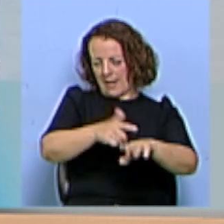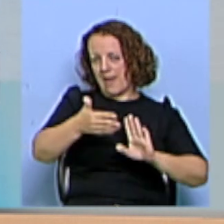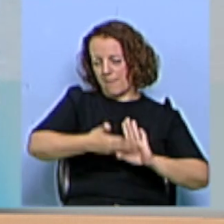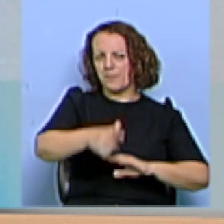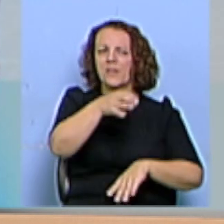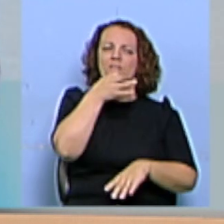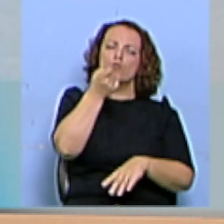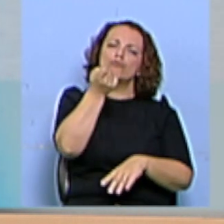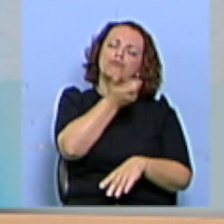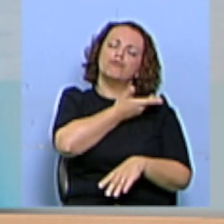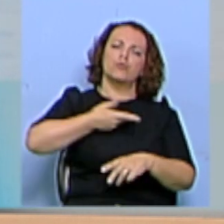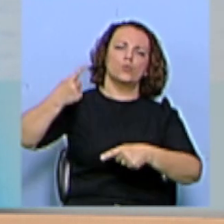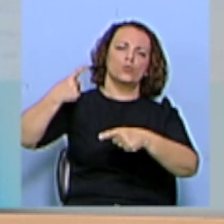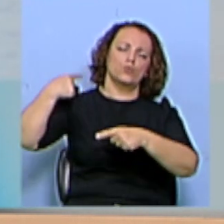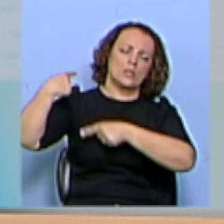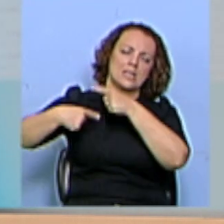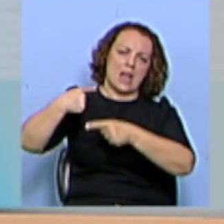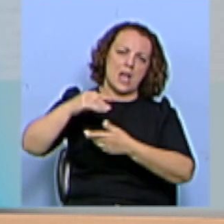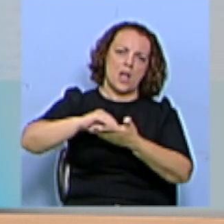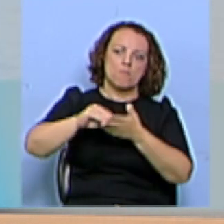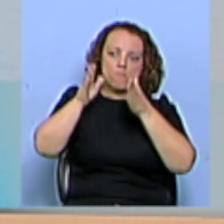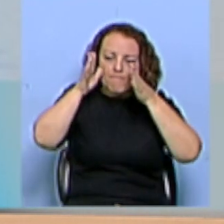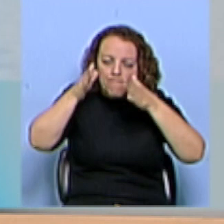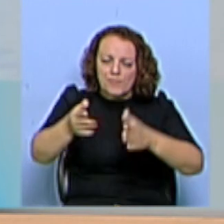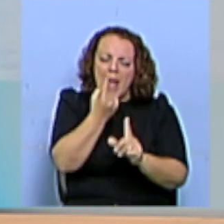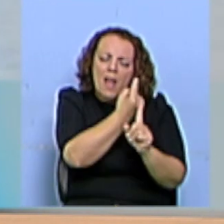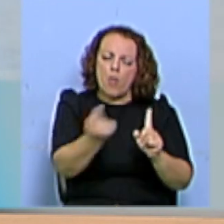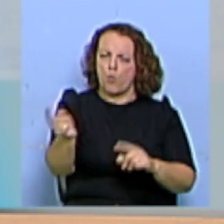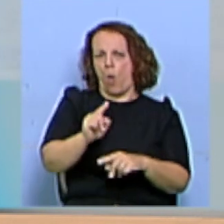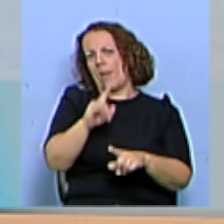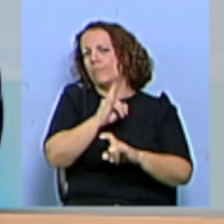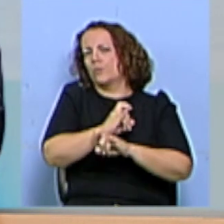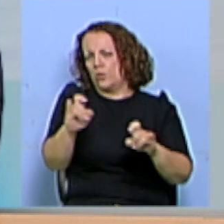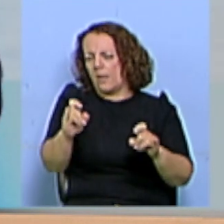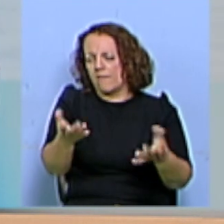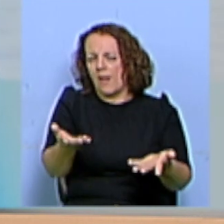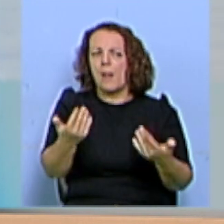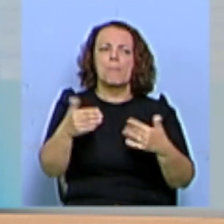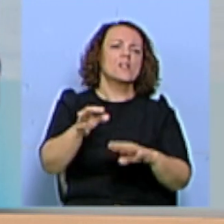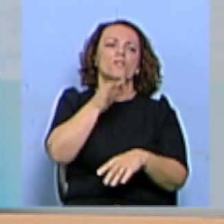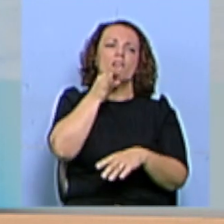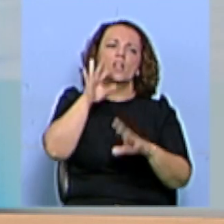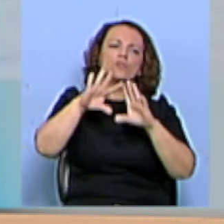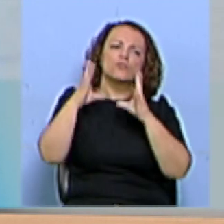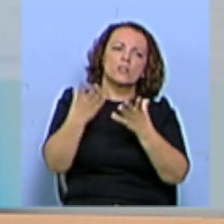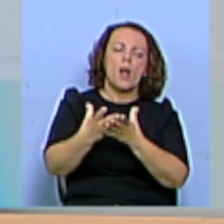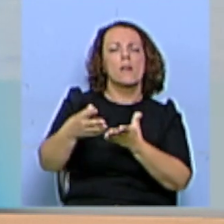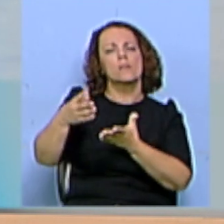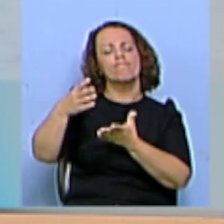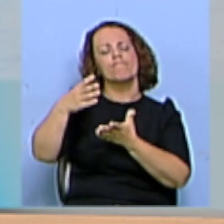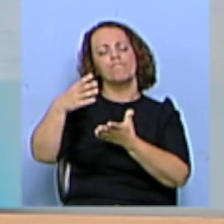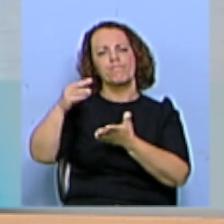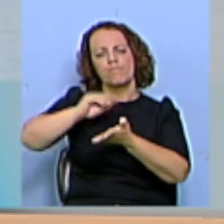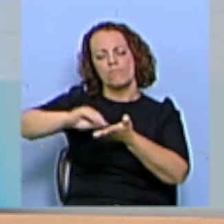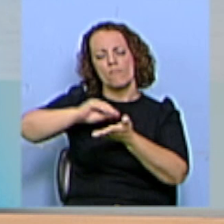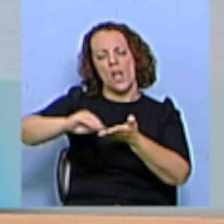dos clássicos, não se debruça provavelmente sobre cada um, isso seria impossível, não é? Mas fala dos clássicos da literatura